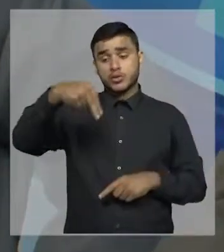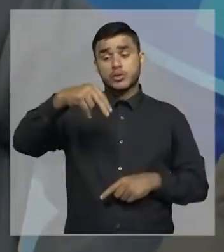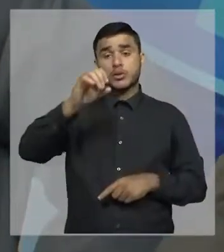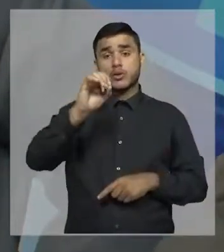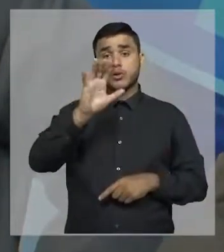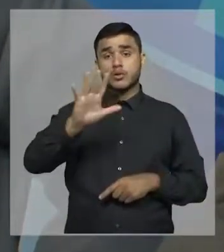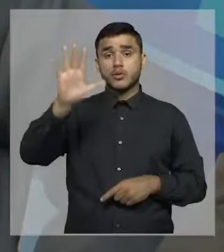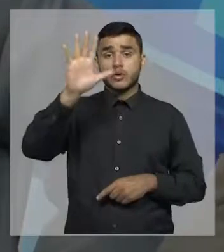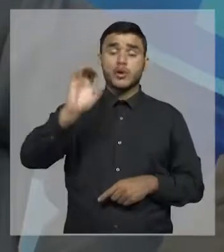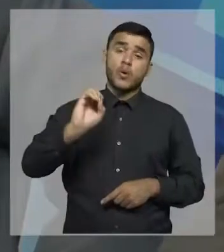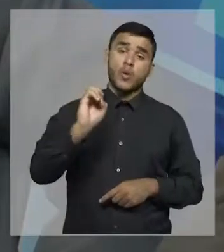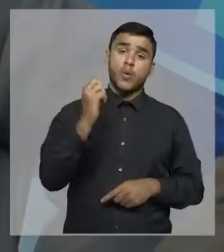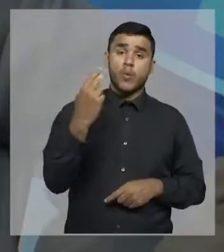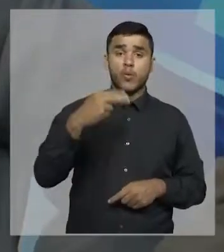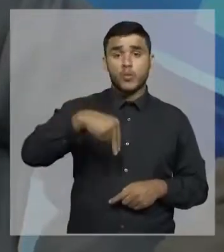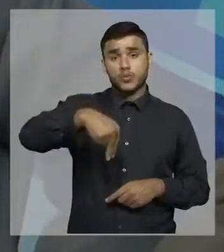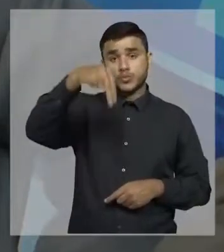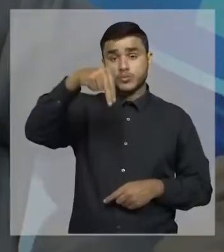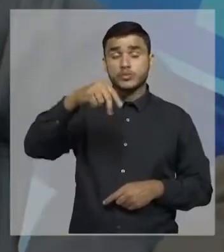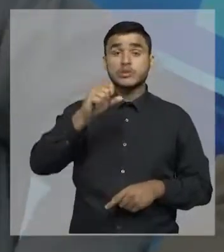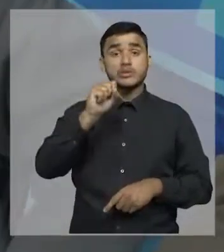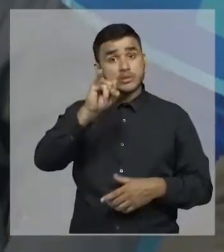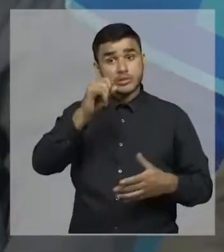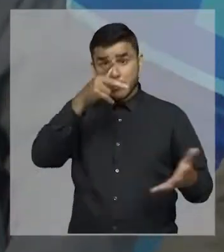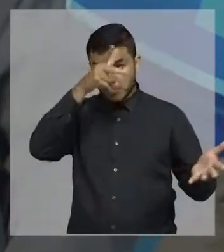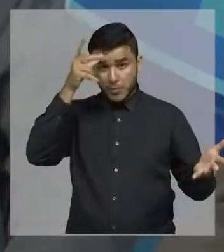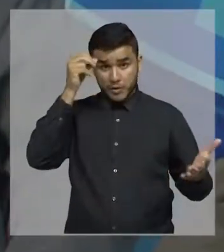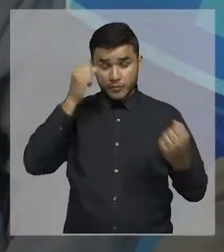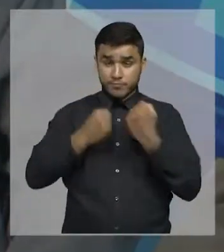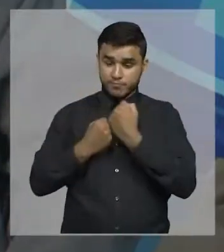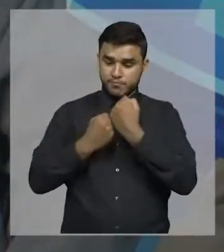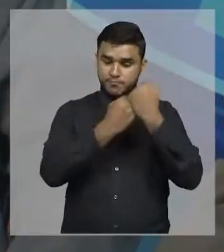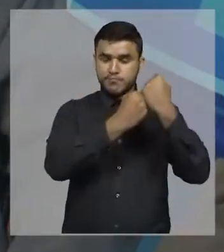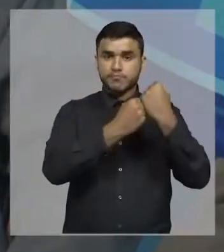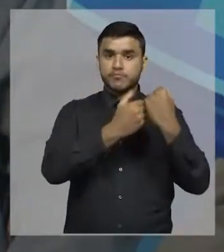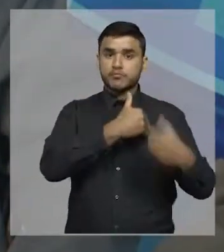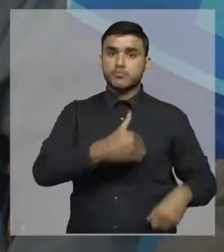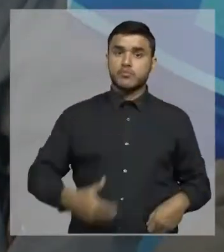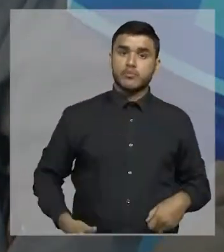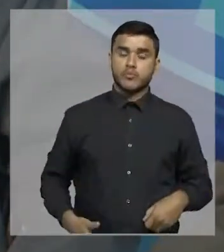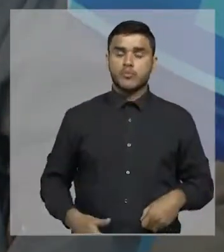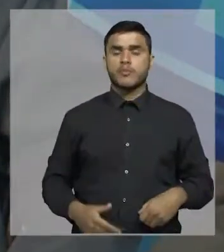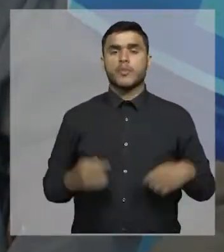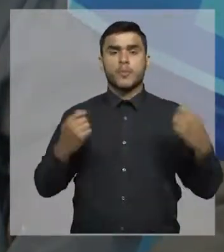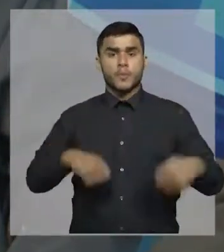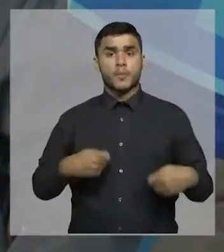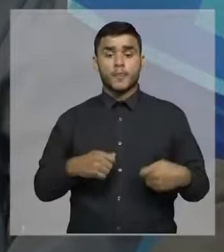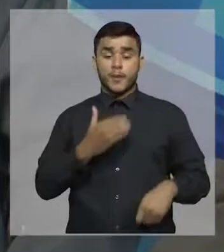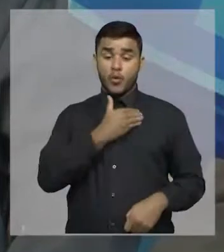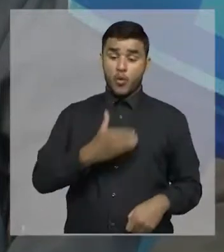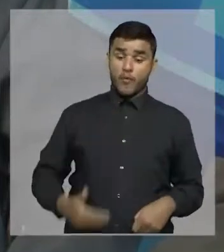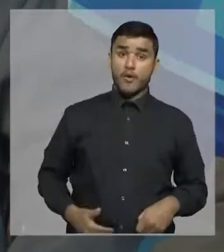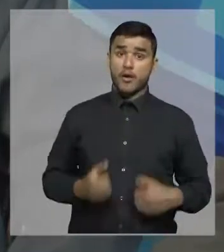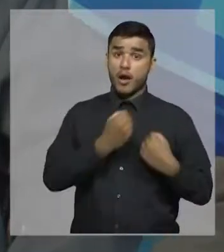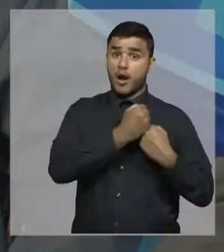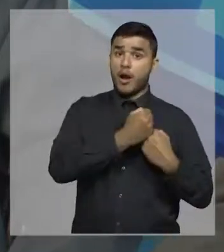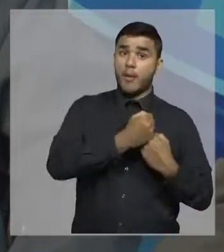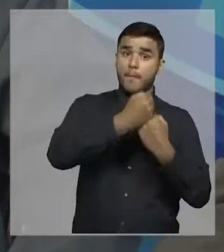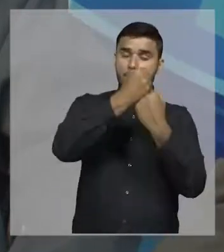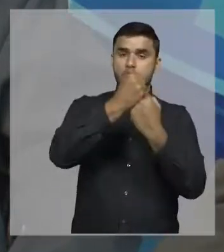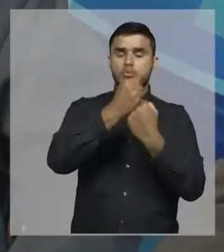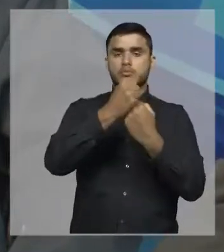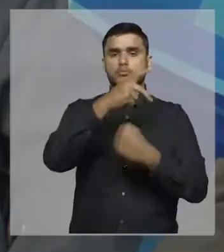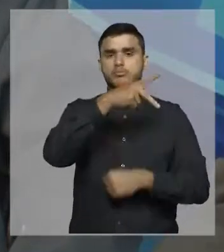o prefeito se compõe com o governador e o governador se compõe com a presidência da República, ou o prefeito não faz